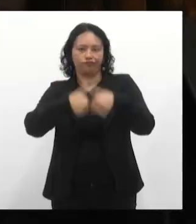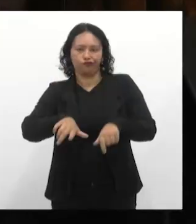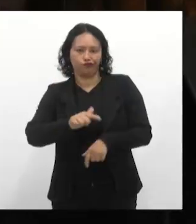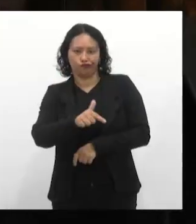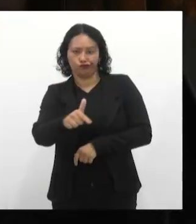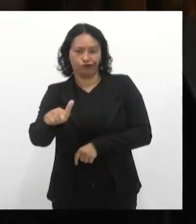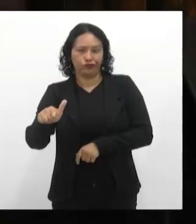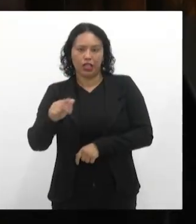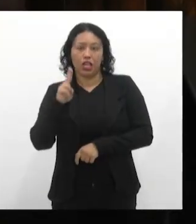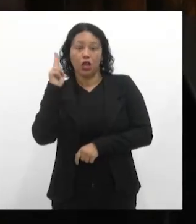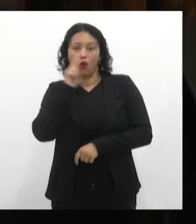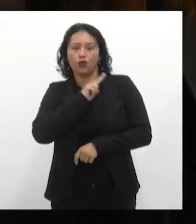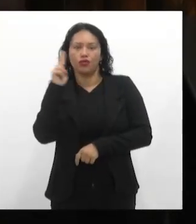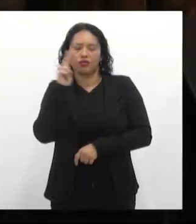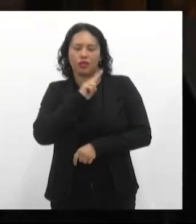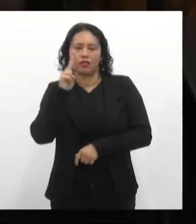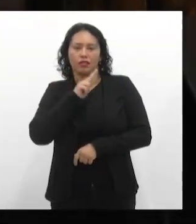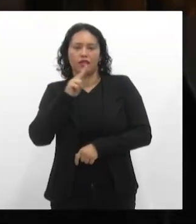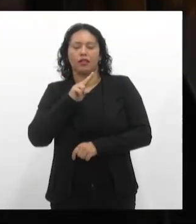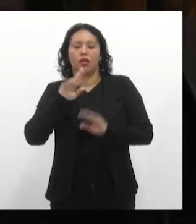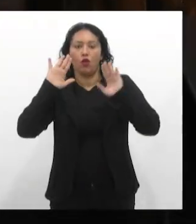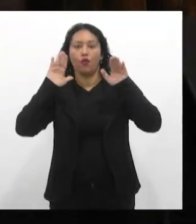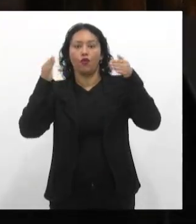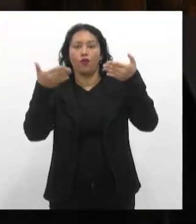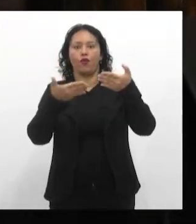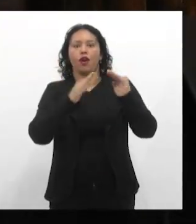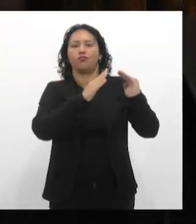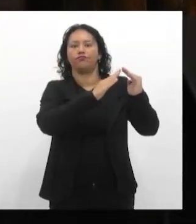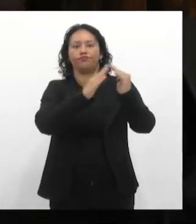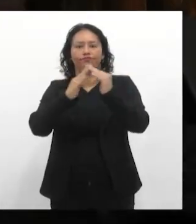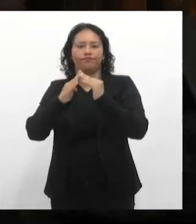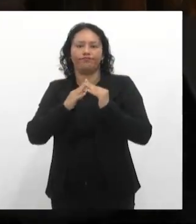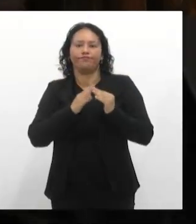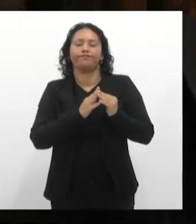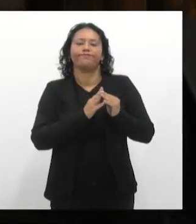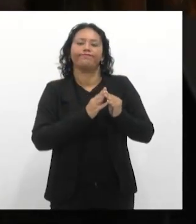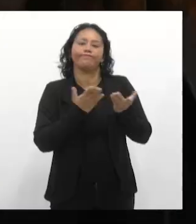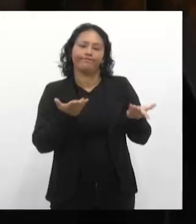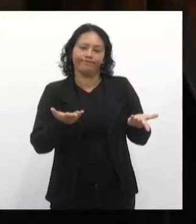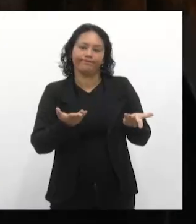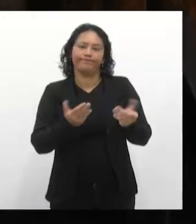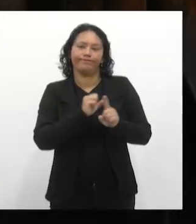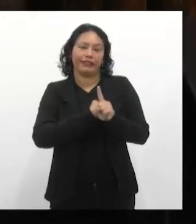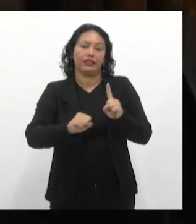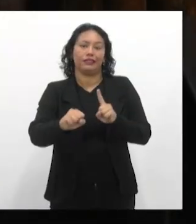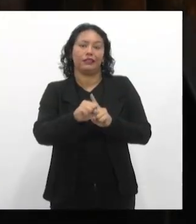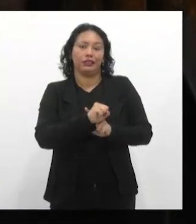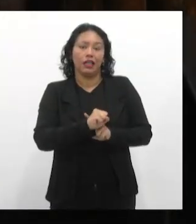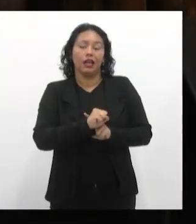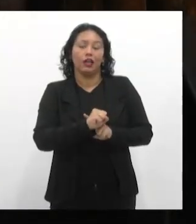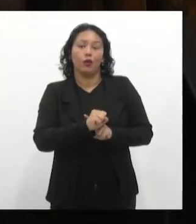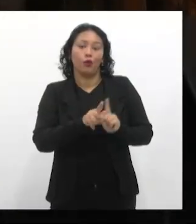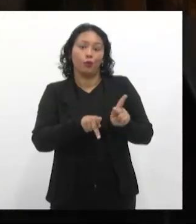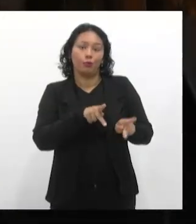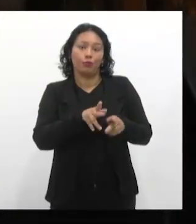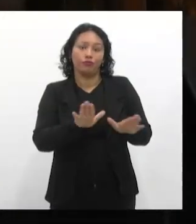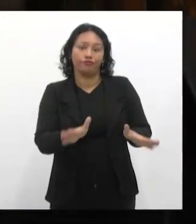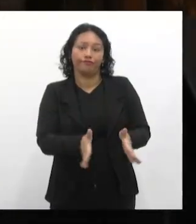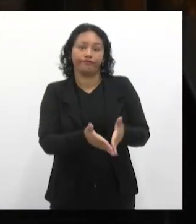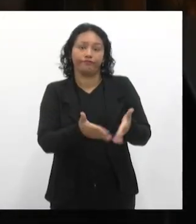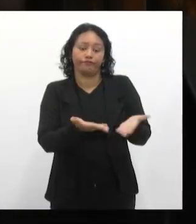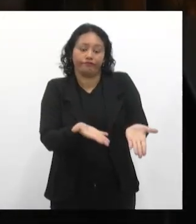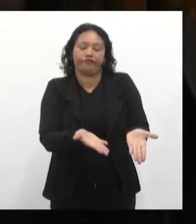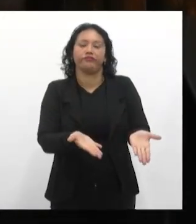a urgência necessária com relação às habitações de especial interesse social. É importante dizer também que